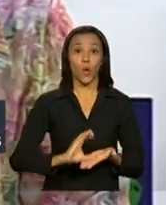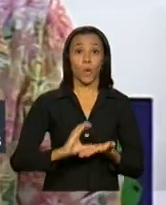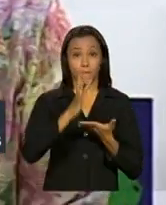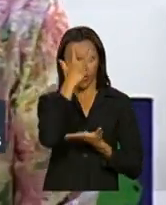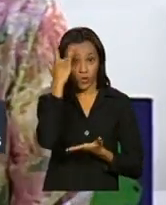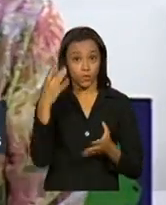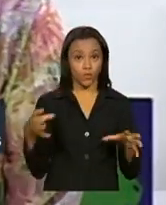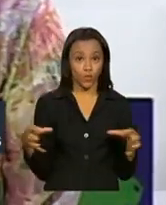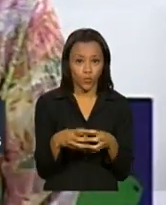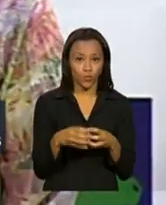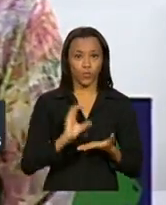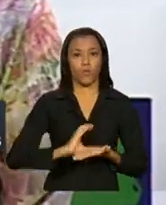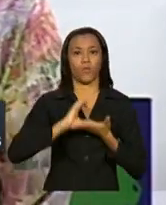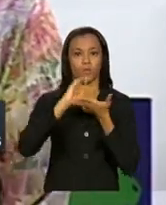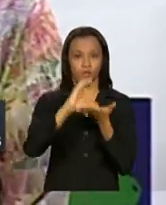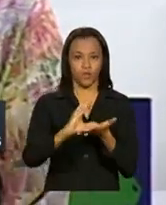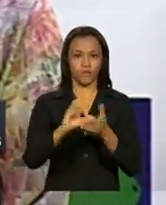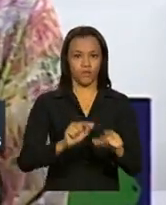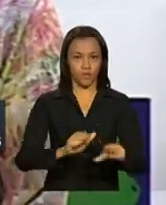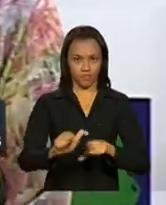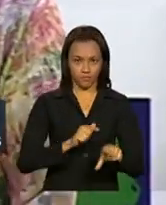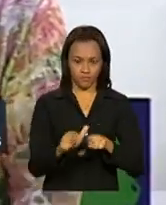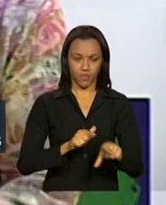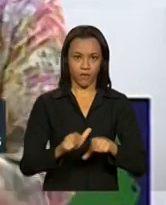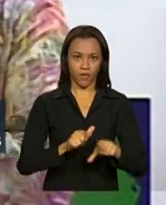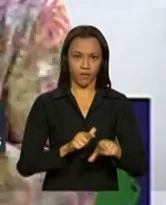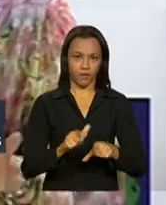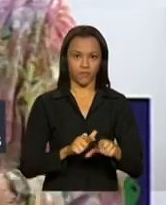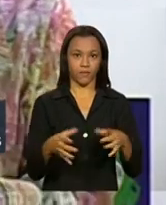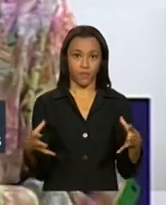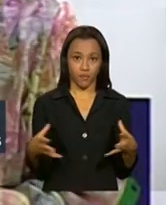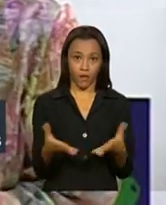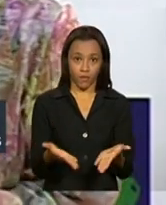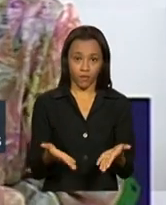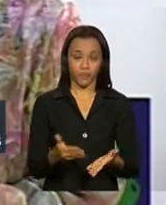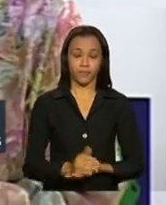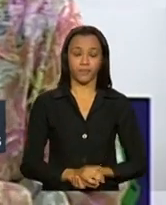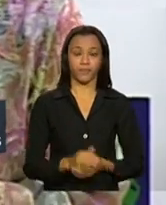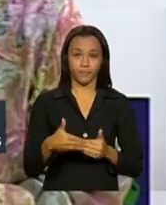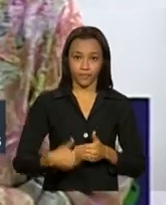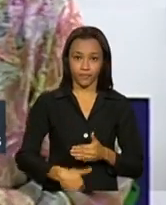conselheiras na no na nossa gestão